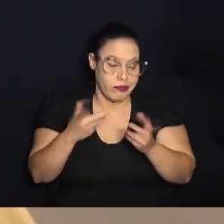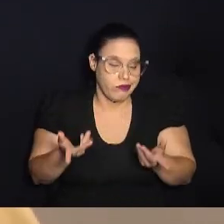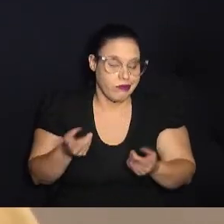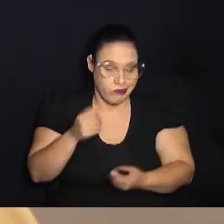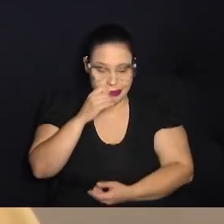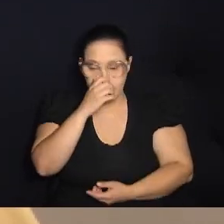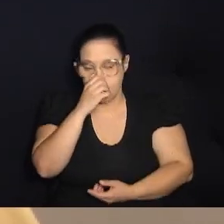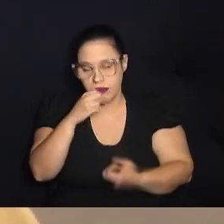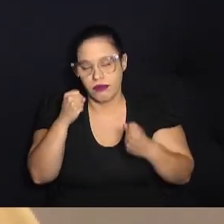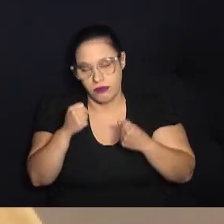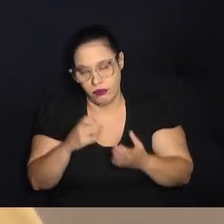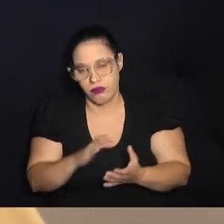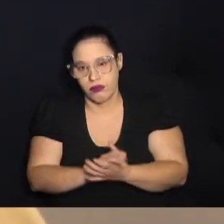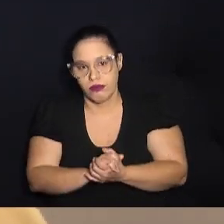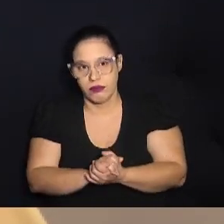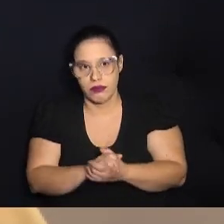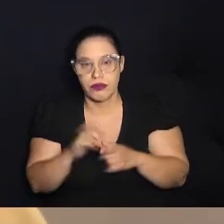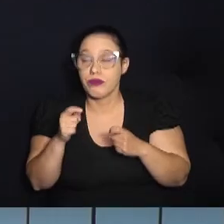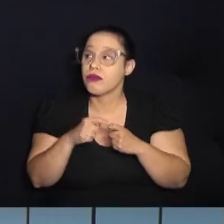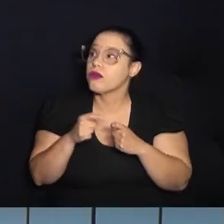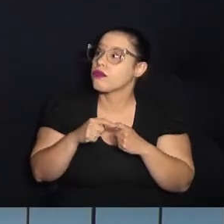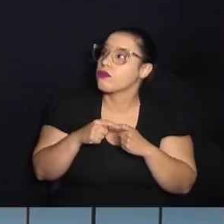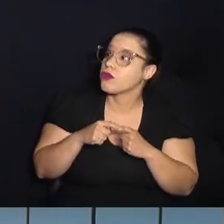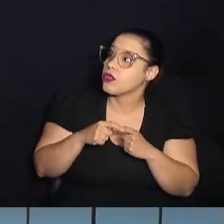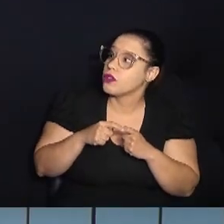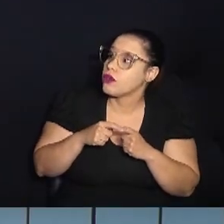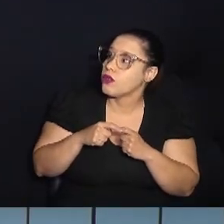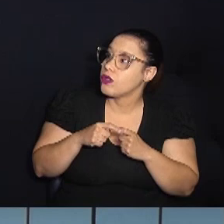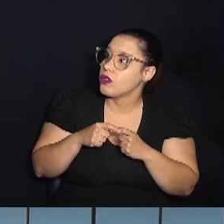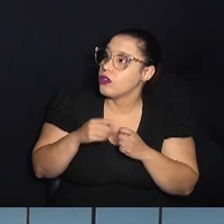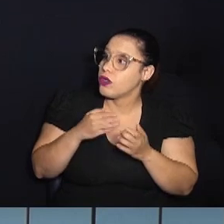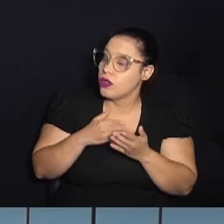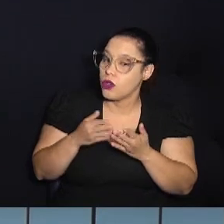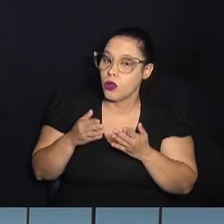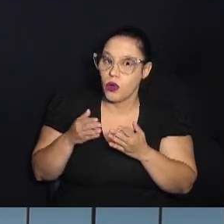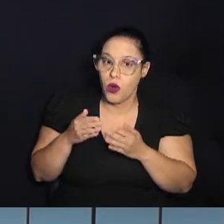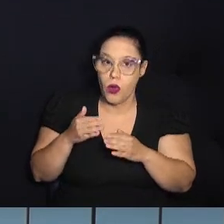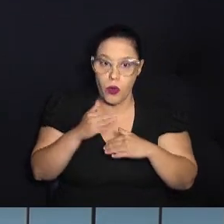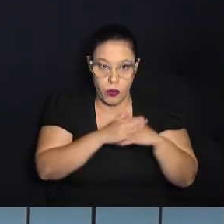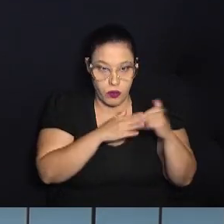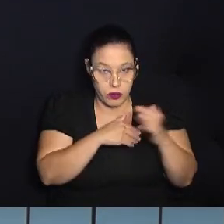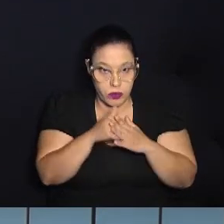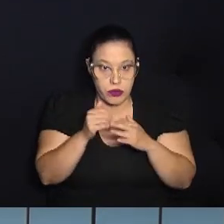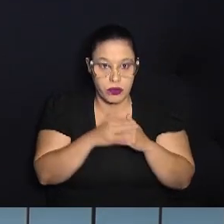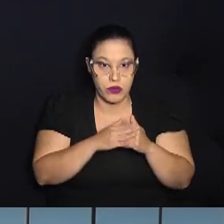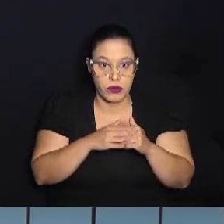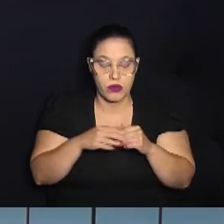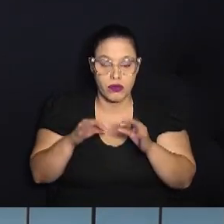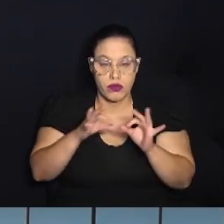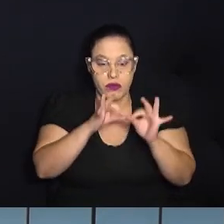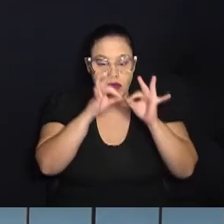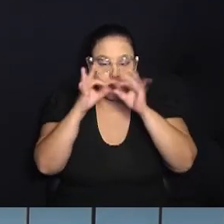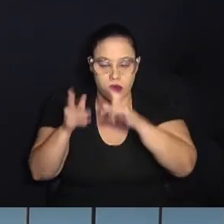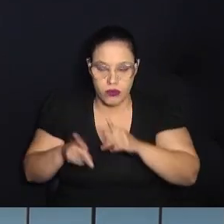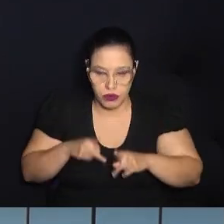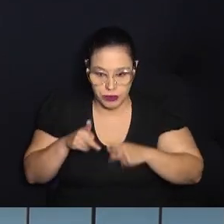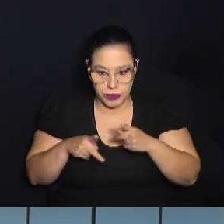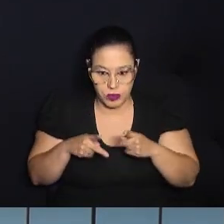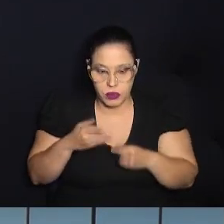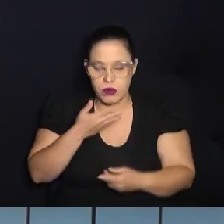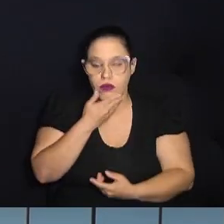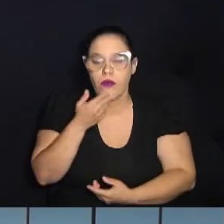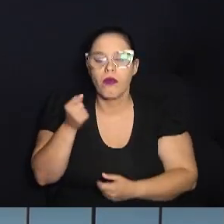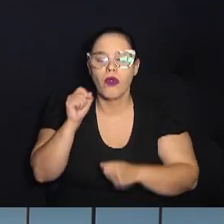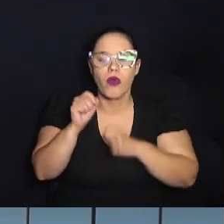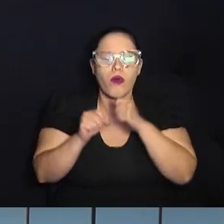do frio, com certeza. Agora, doutora, para a gente passar aqui um serviço, né, para a população que está assistindo, quais seriam